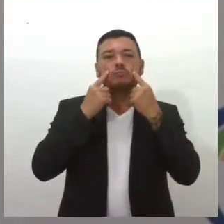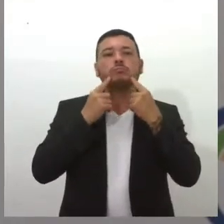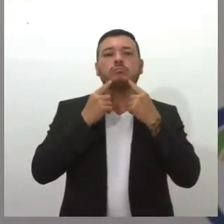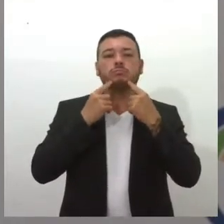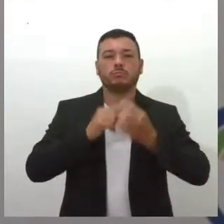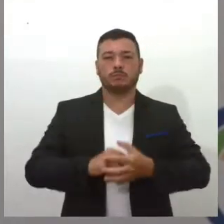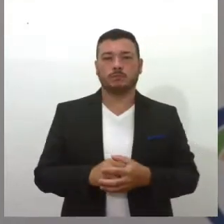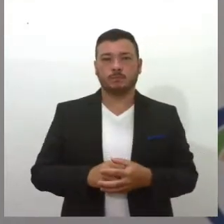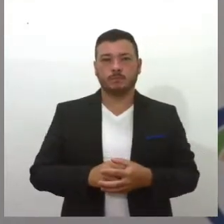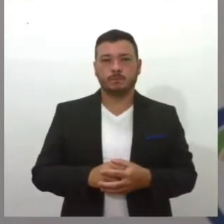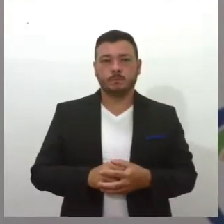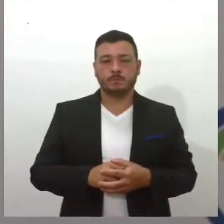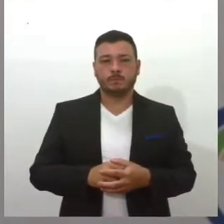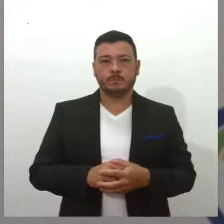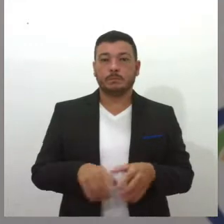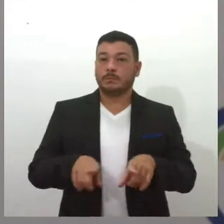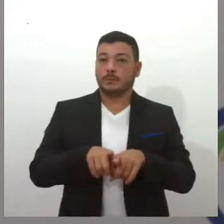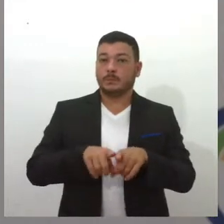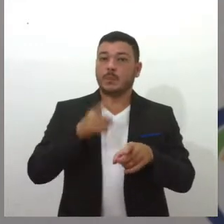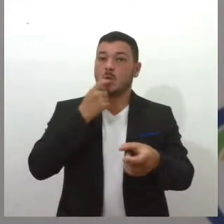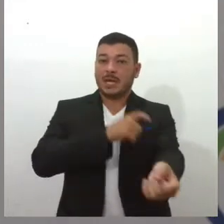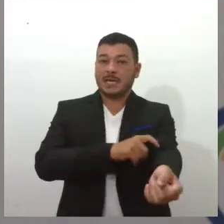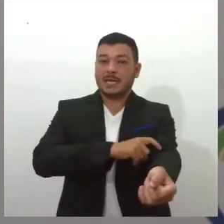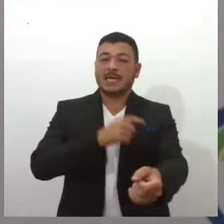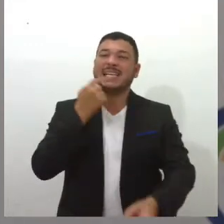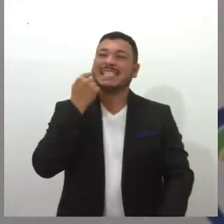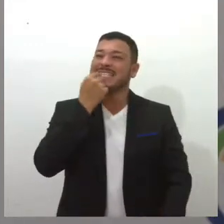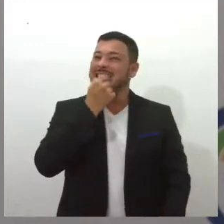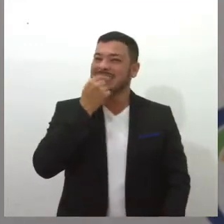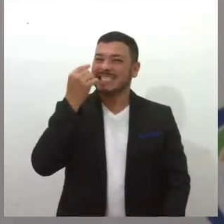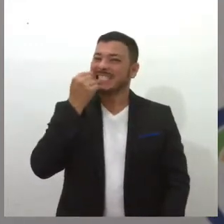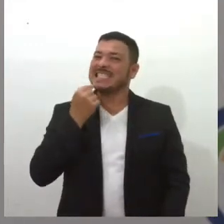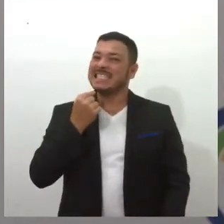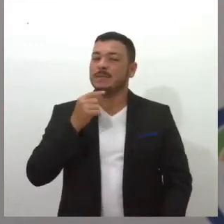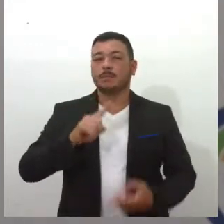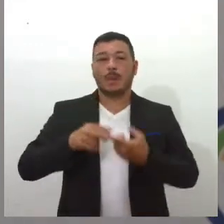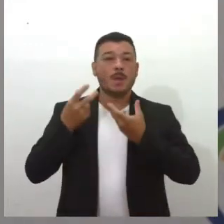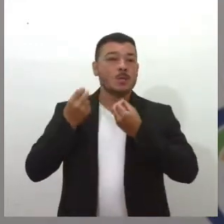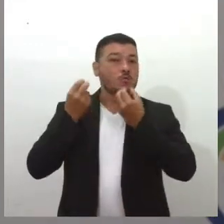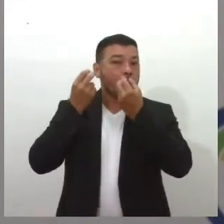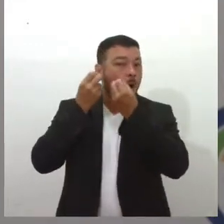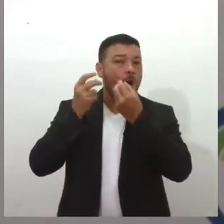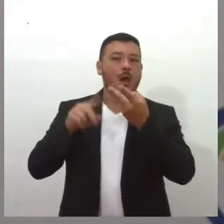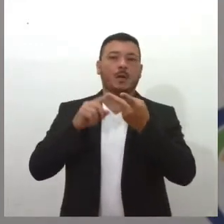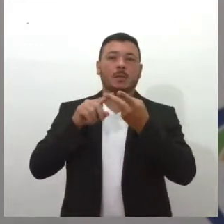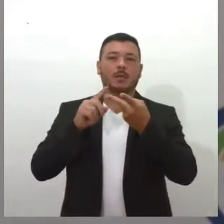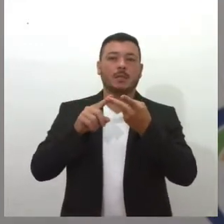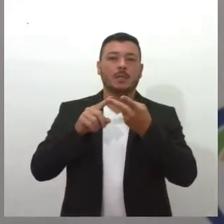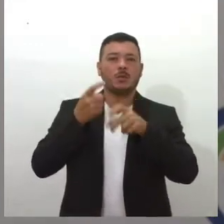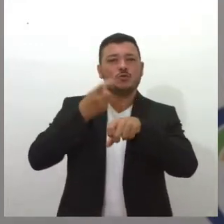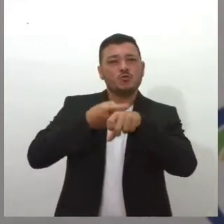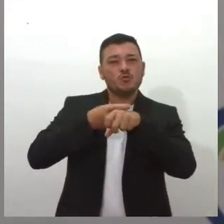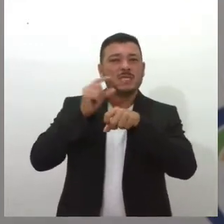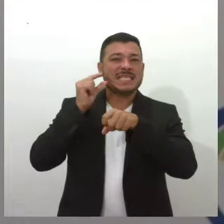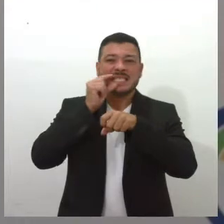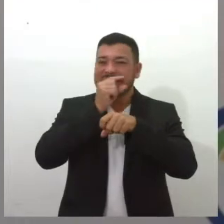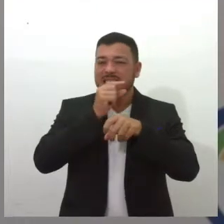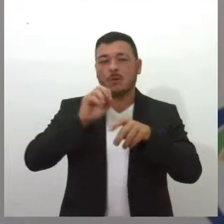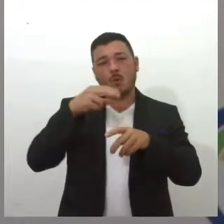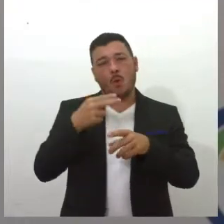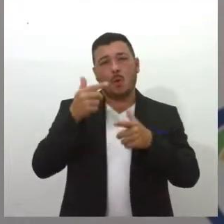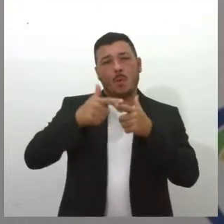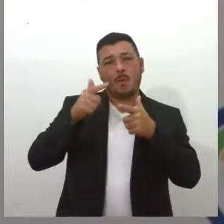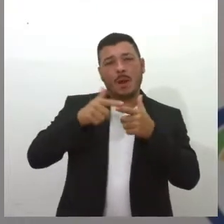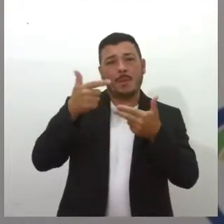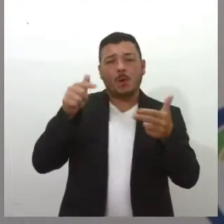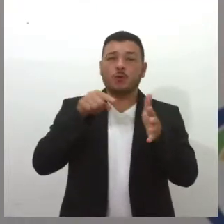hospital, hemorragias dentárias, tumores, cistos e uma série de gamas de